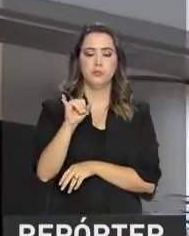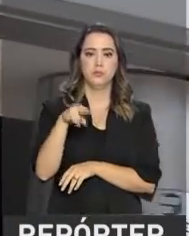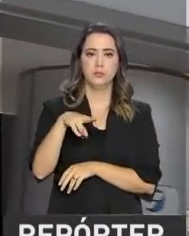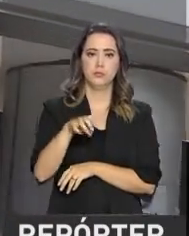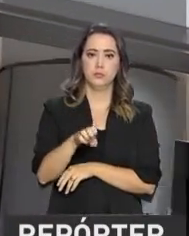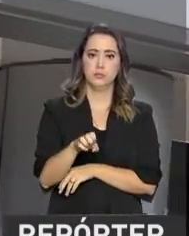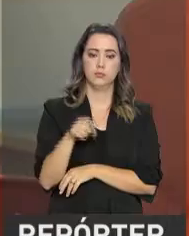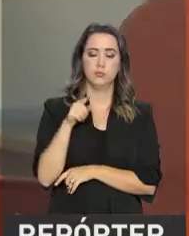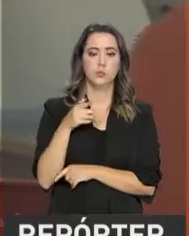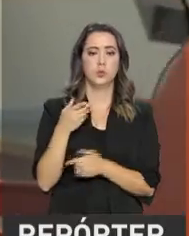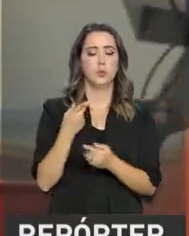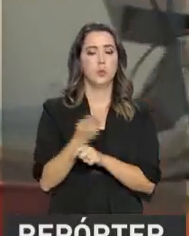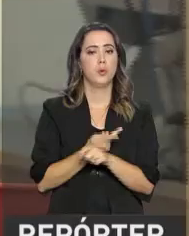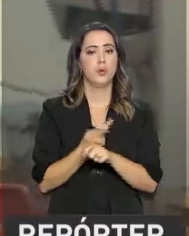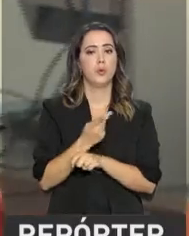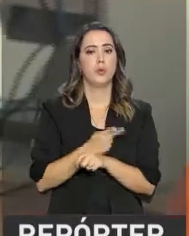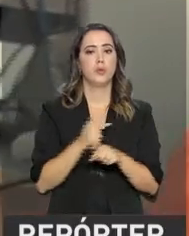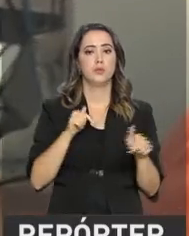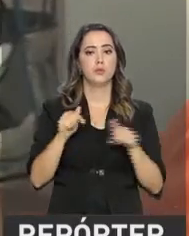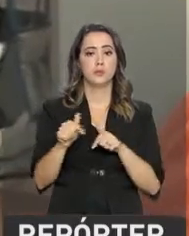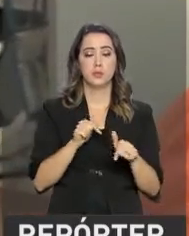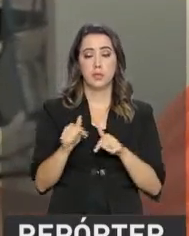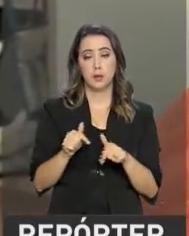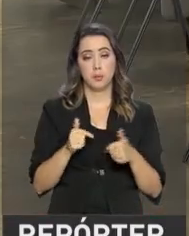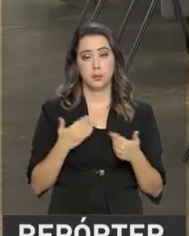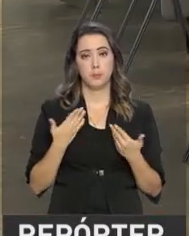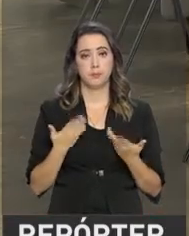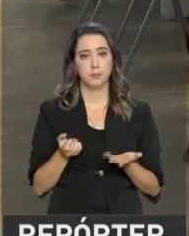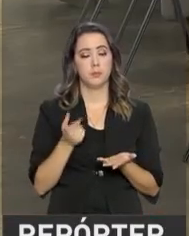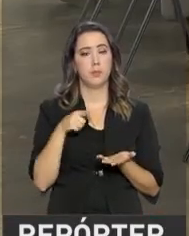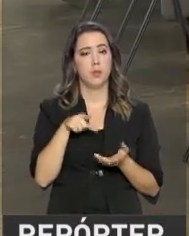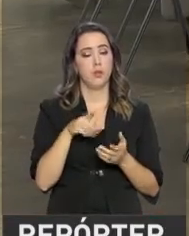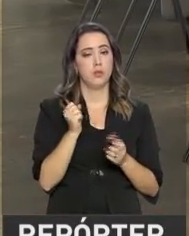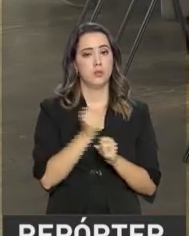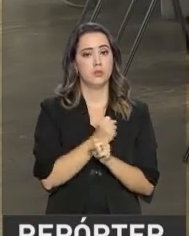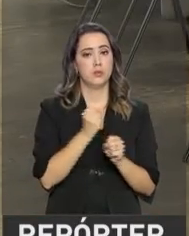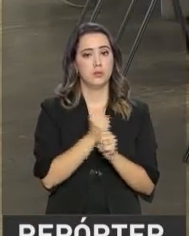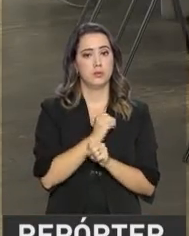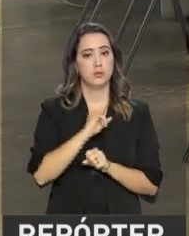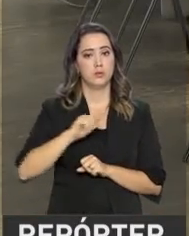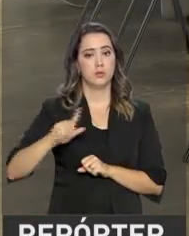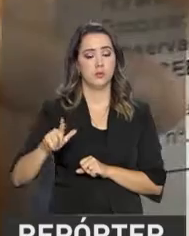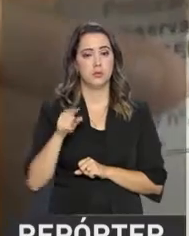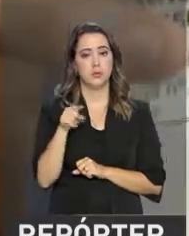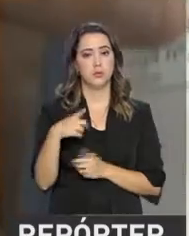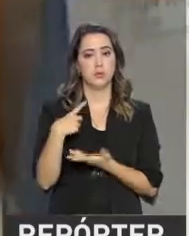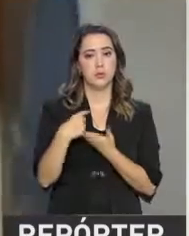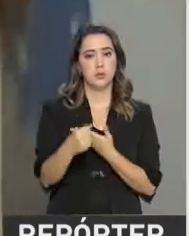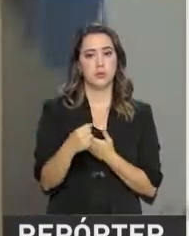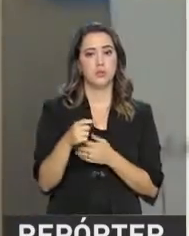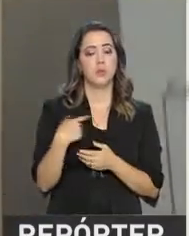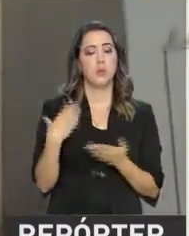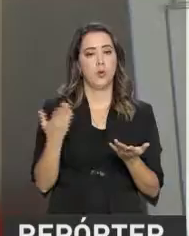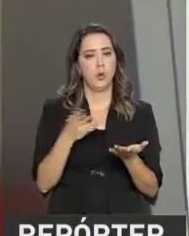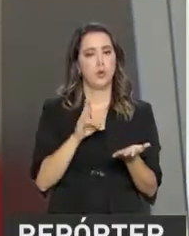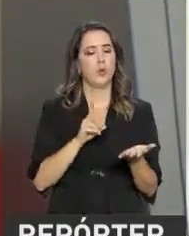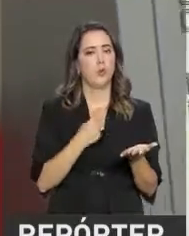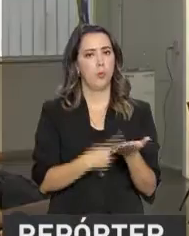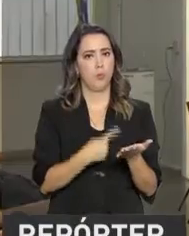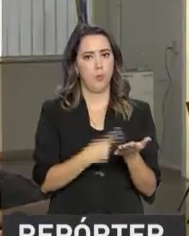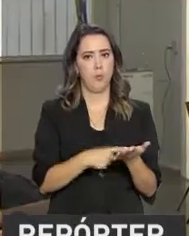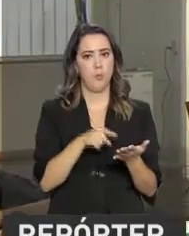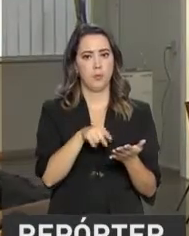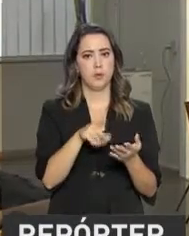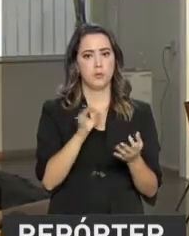o sine atrás de uma oportunidade no mercado de trabalho na área de construção civil saiu do local com uma entrevista marcada